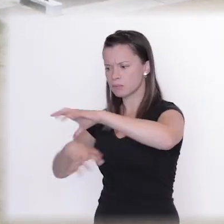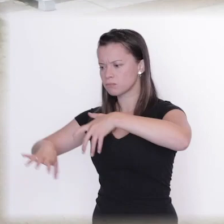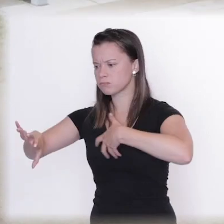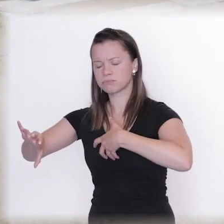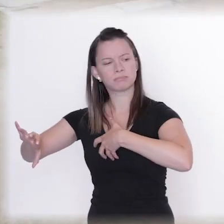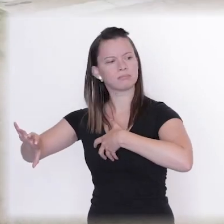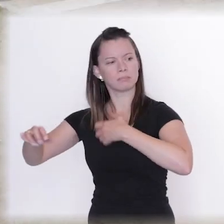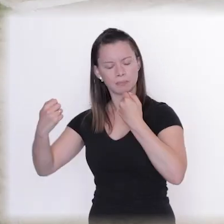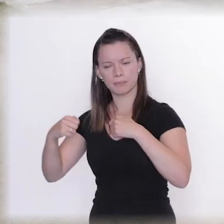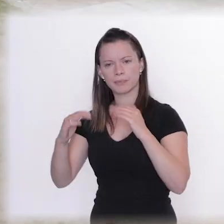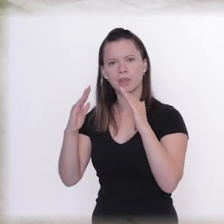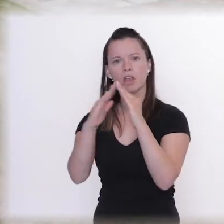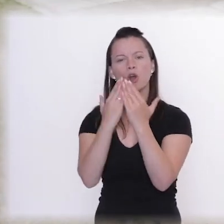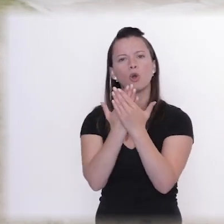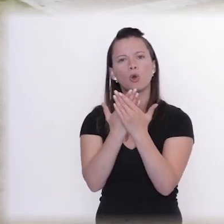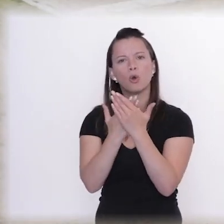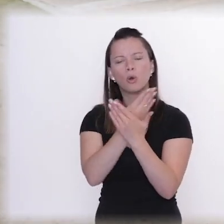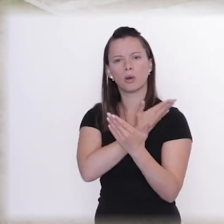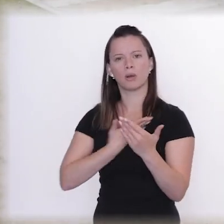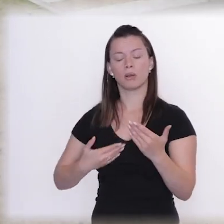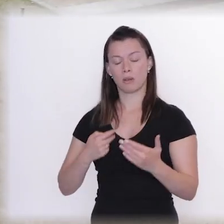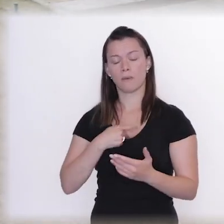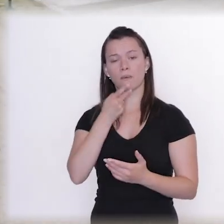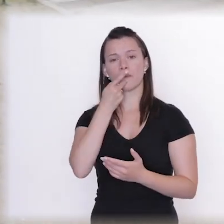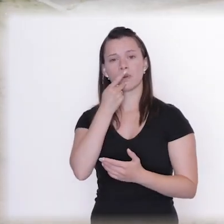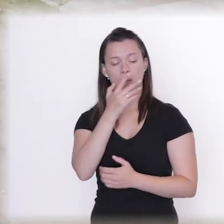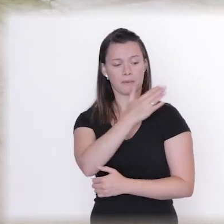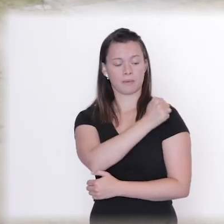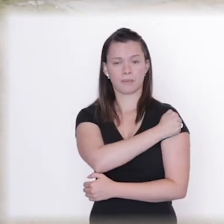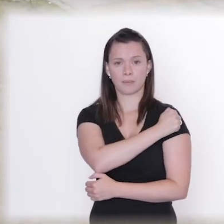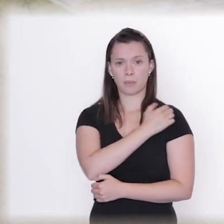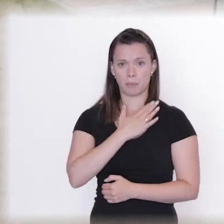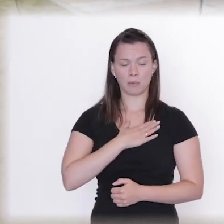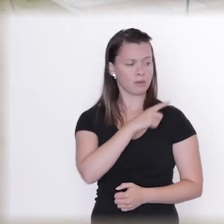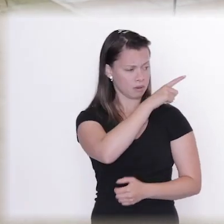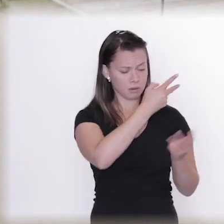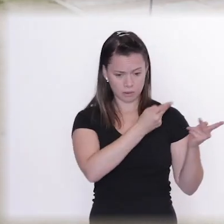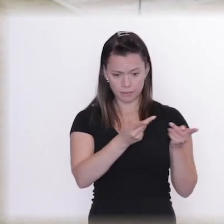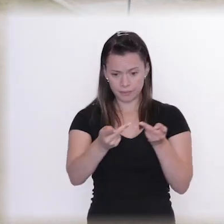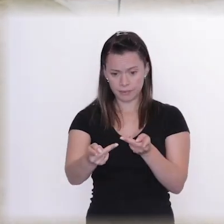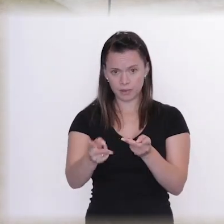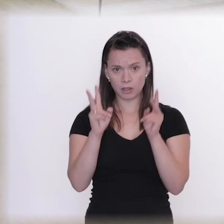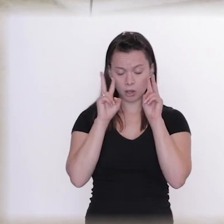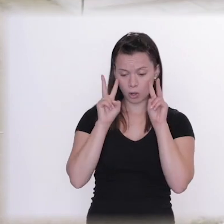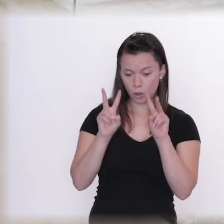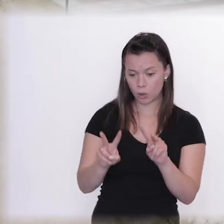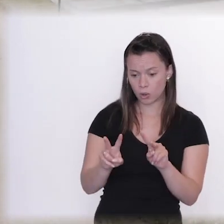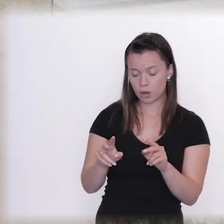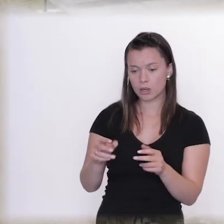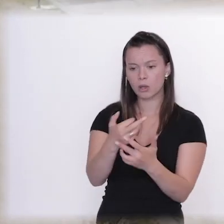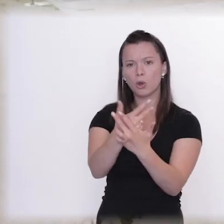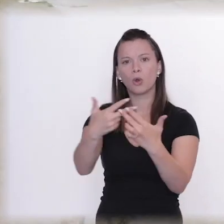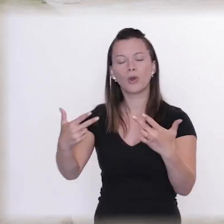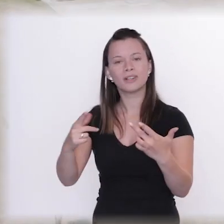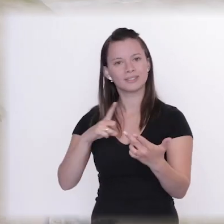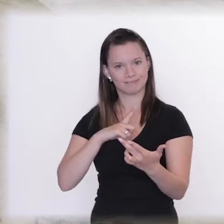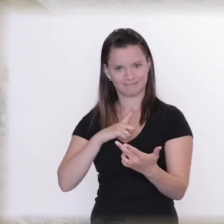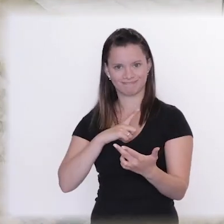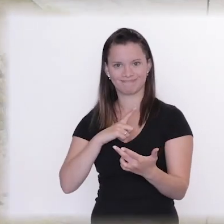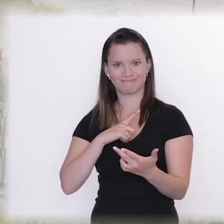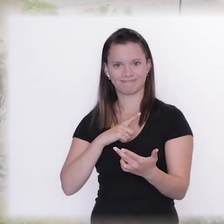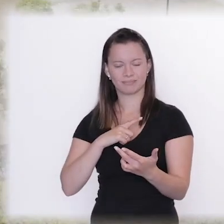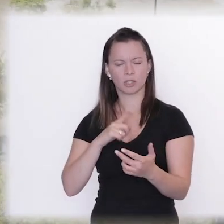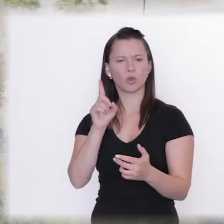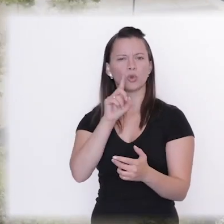escola pública como estagiário e olhe o que tem. Não olha só o que não tem. E era extraordinária a diferença quando as pessoas olhavam o que tinha e